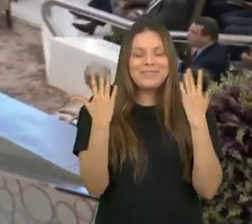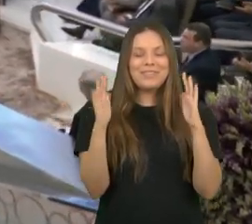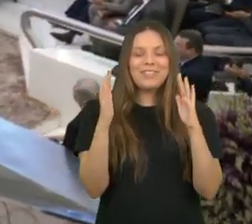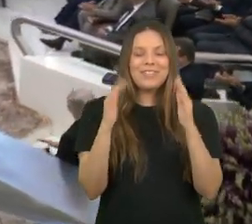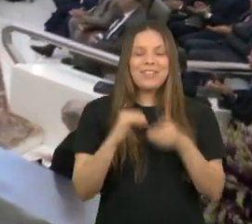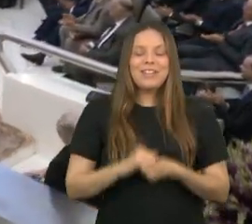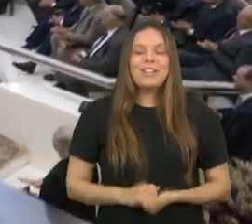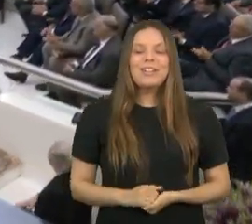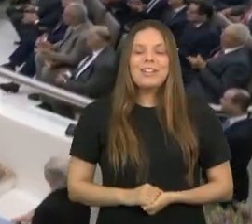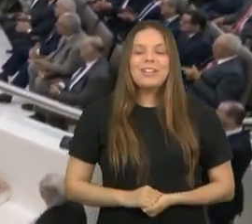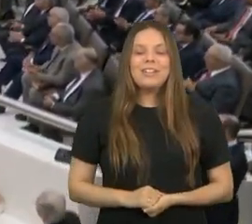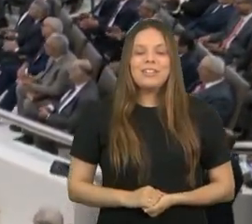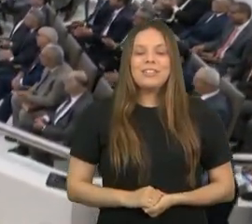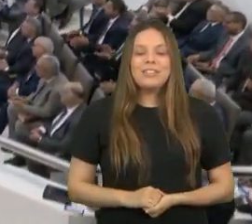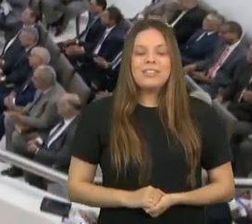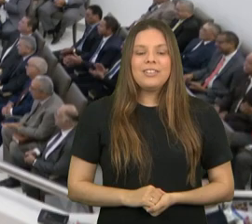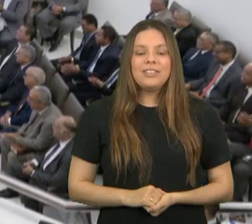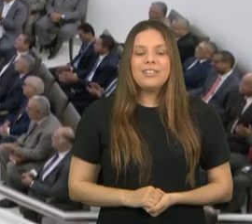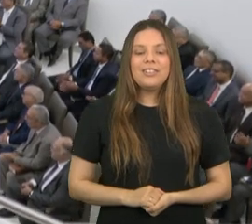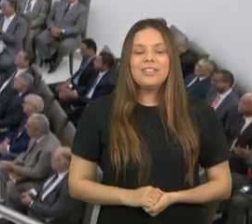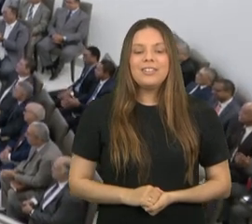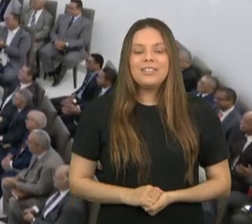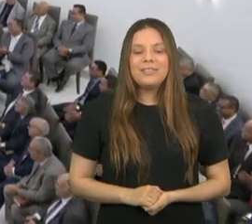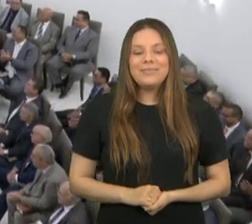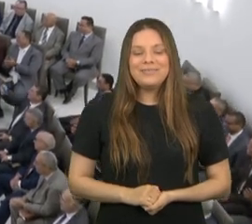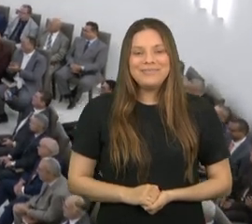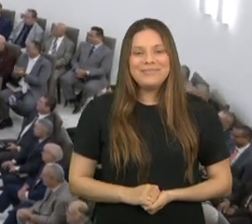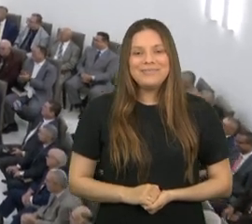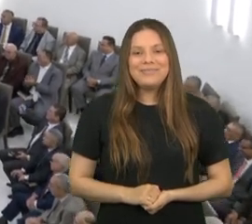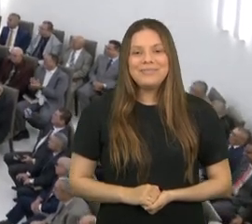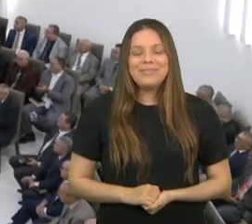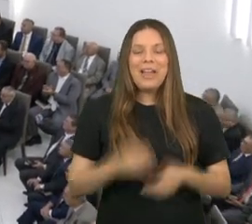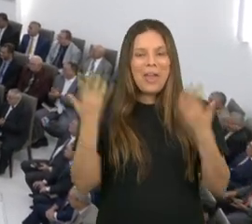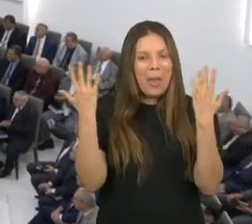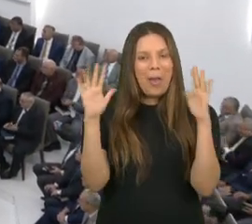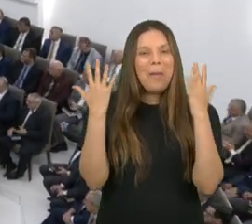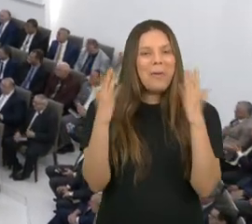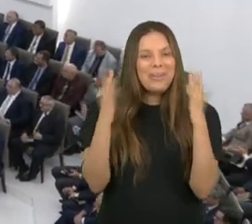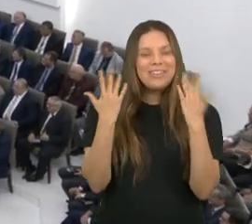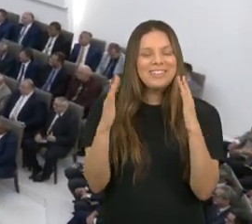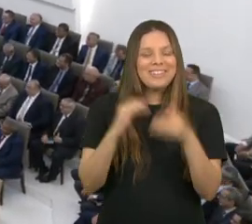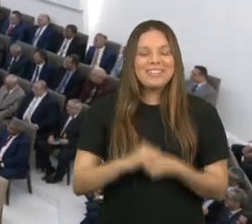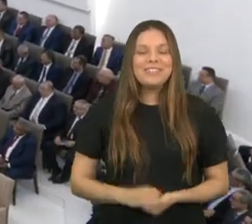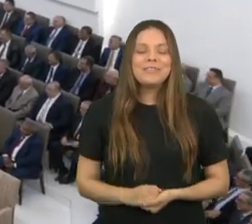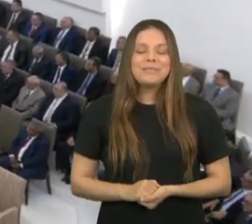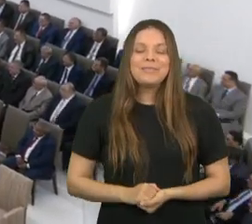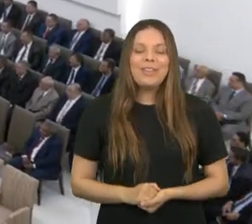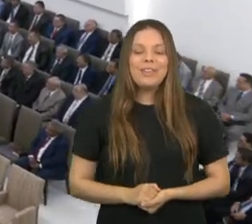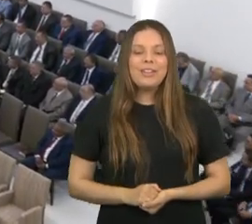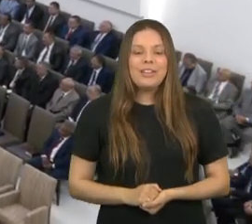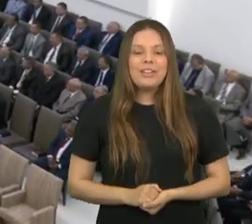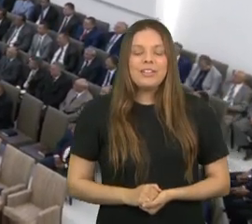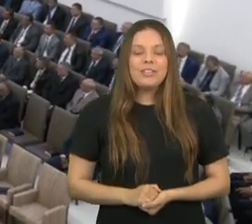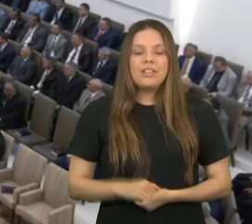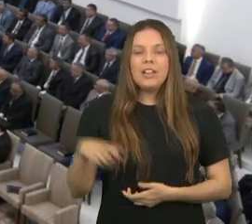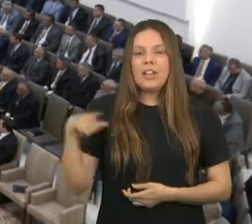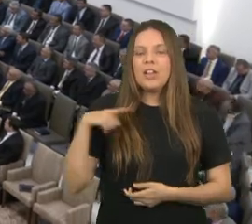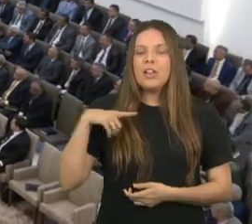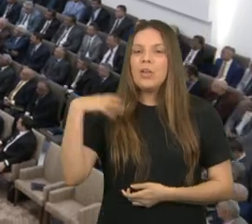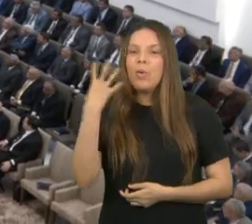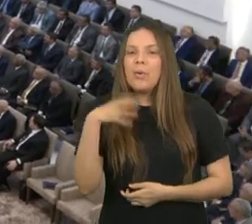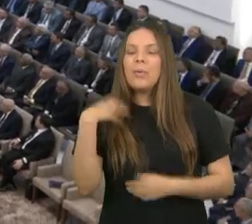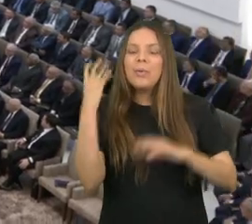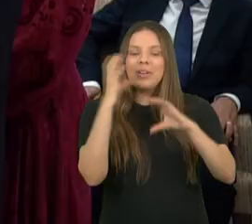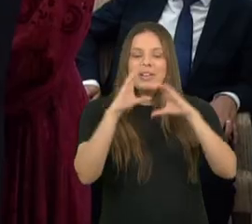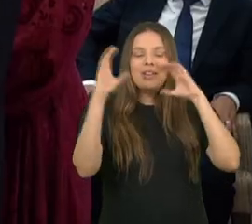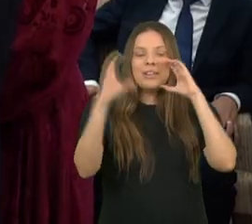Esses portugueses inventam para vocês bater palmas, né, minha gente? Que coisa séria. Bom, nós temos um hino para cantar e terminar a